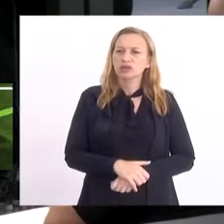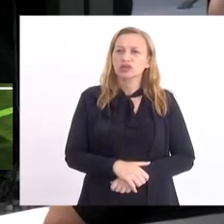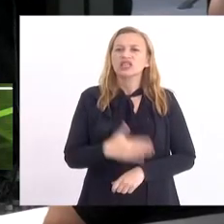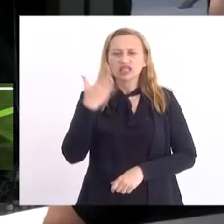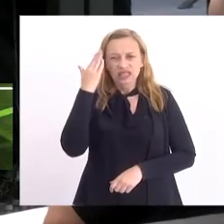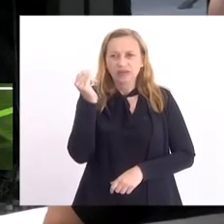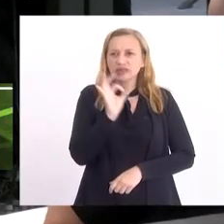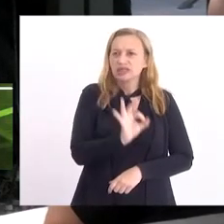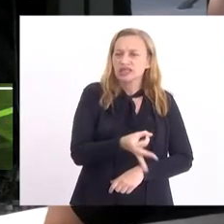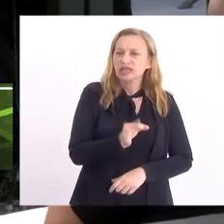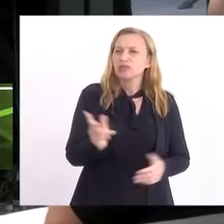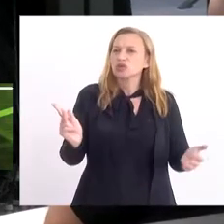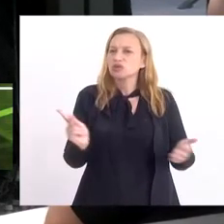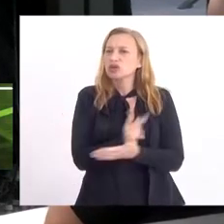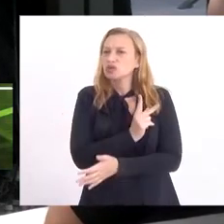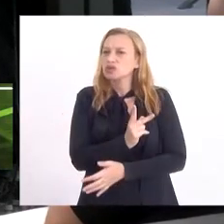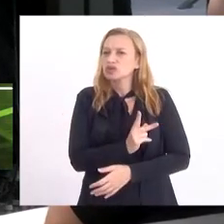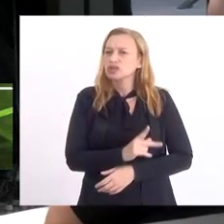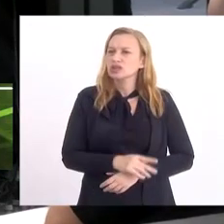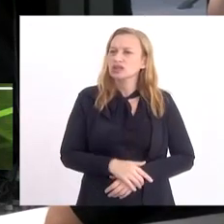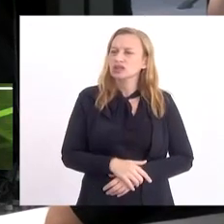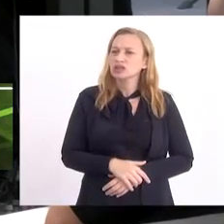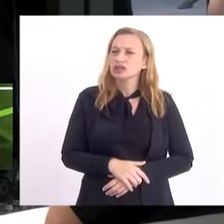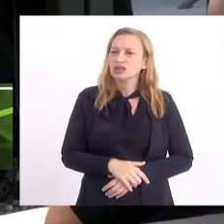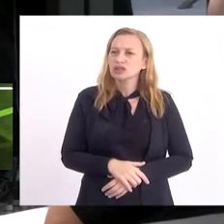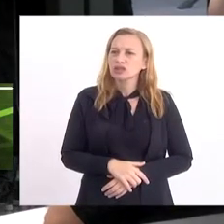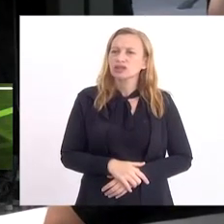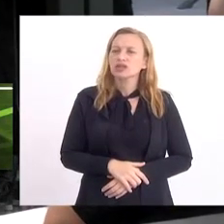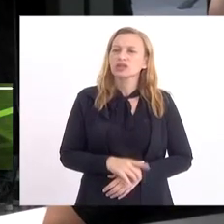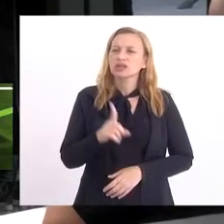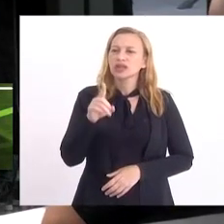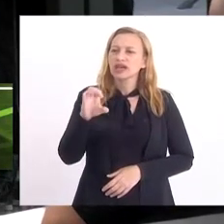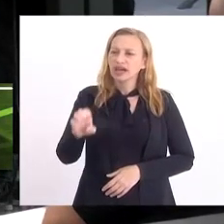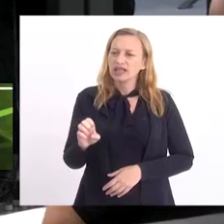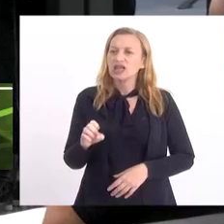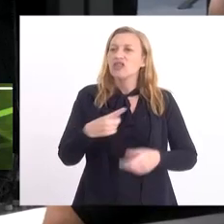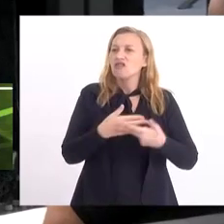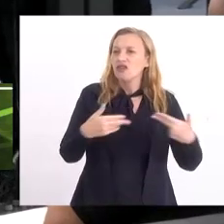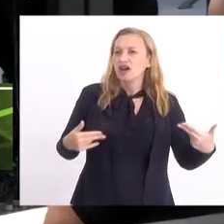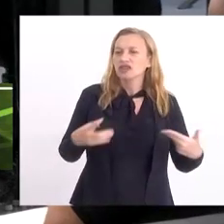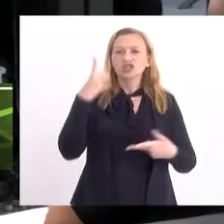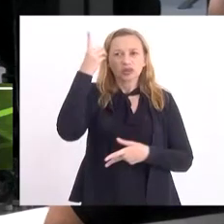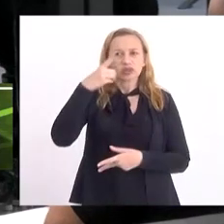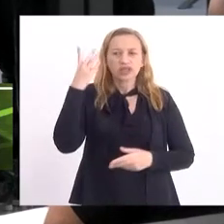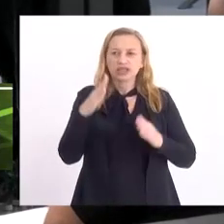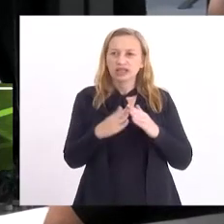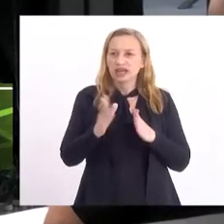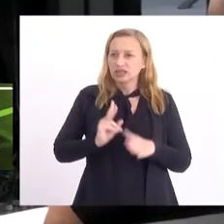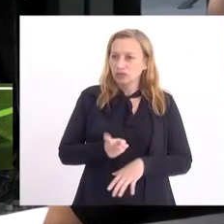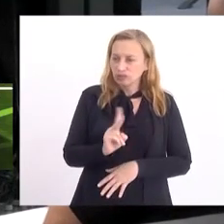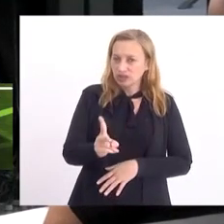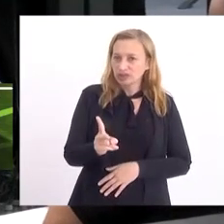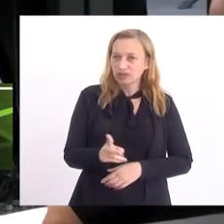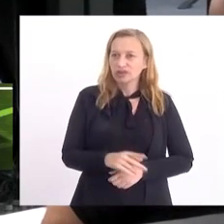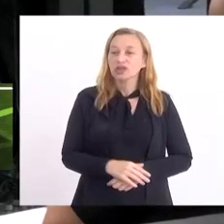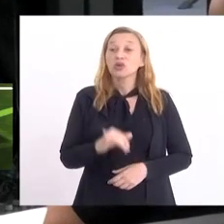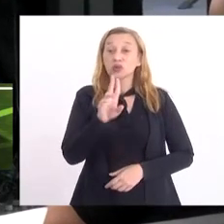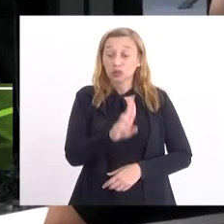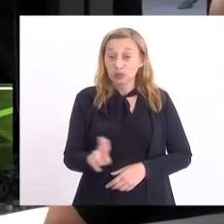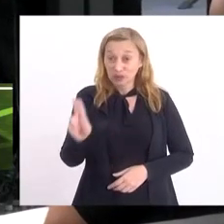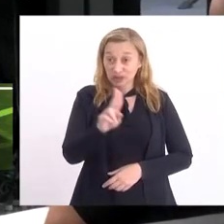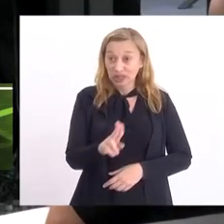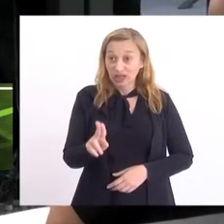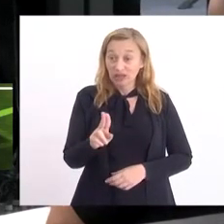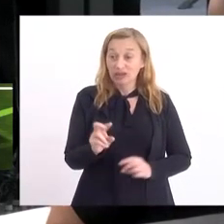sabe exatamente o que aconteceu naquele episódio da menina no Degase. Sim. Muitos deputados aqui nessa casa, como sempre, utilizaram